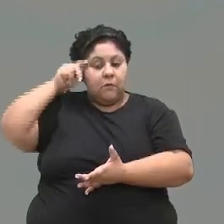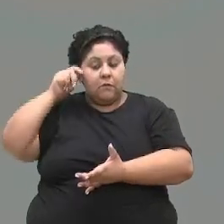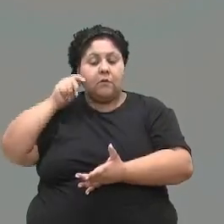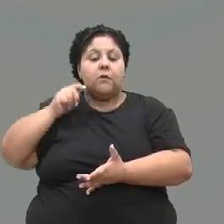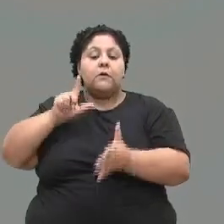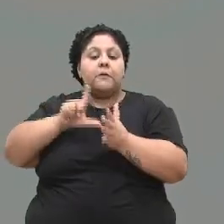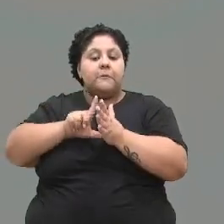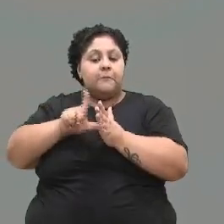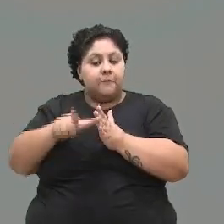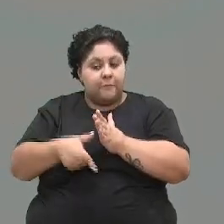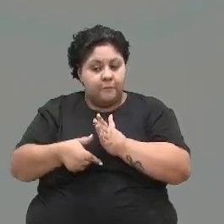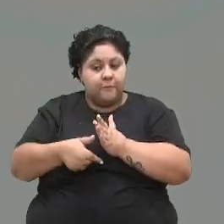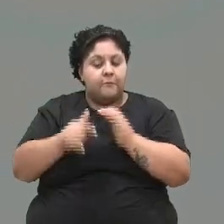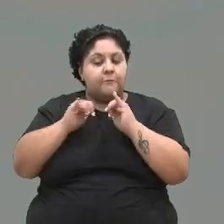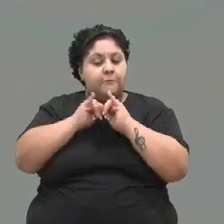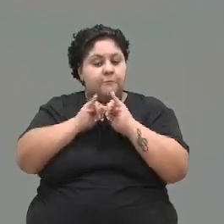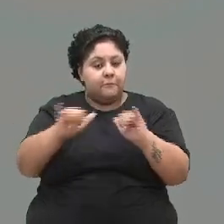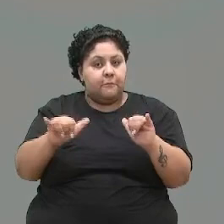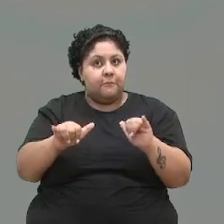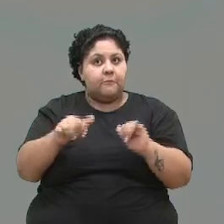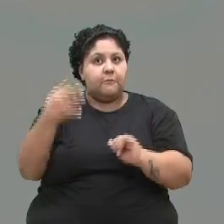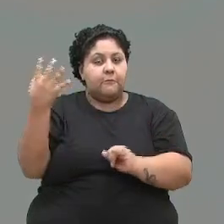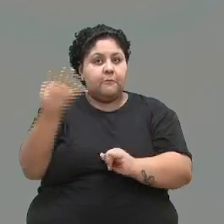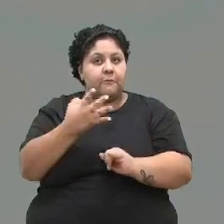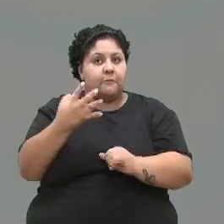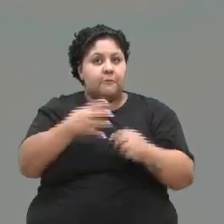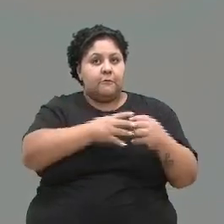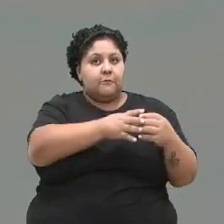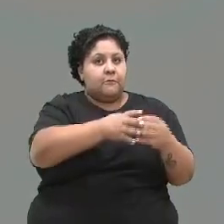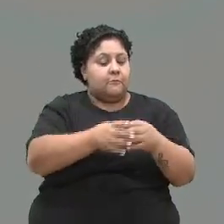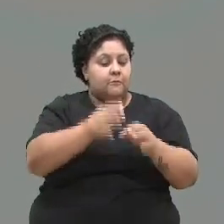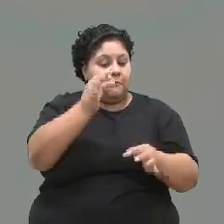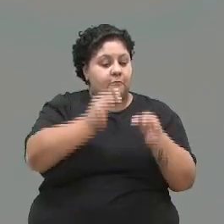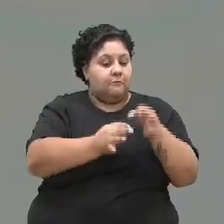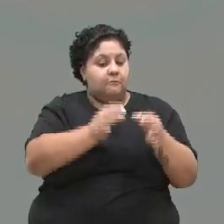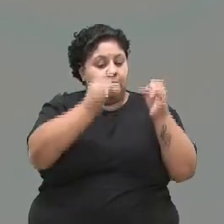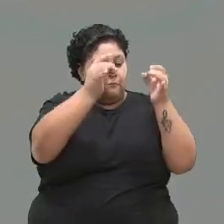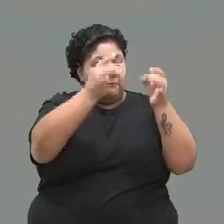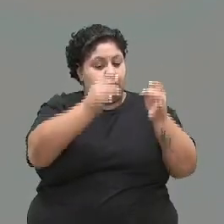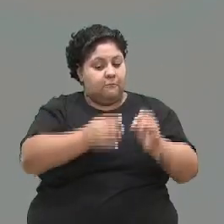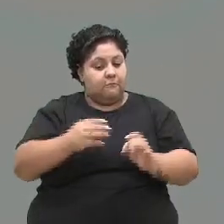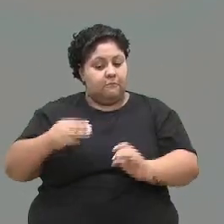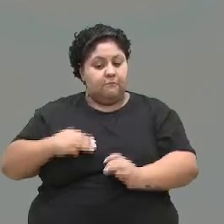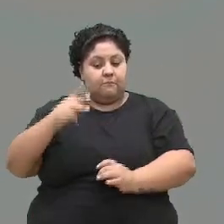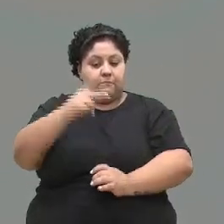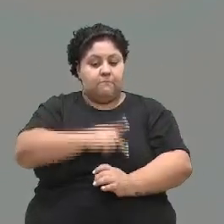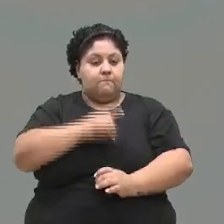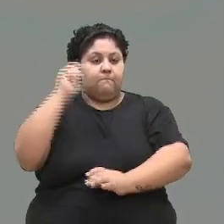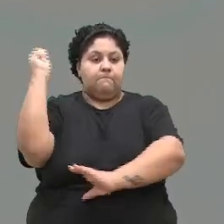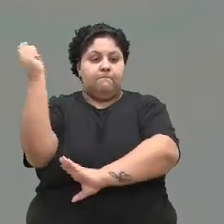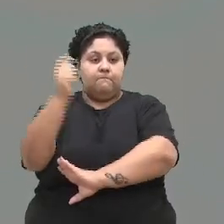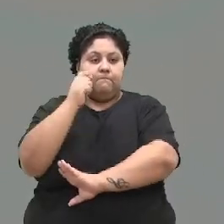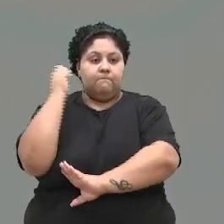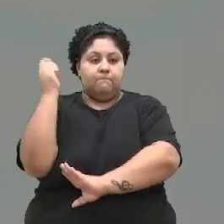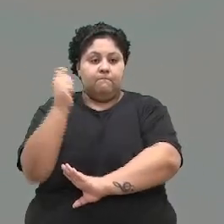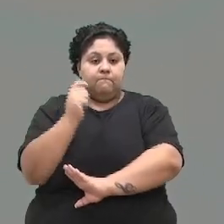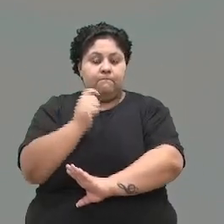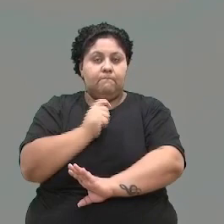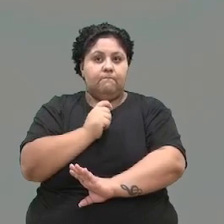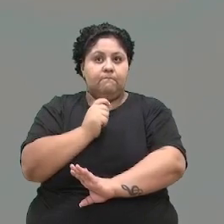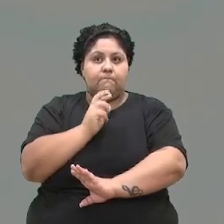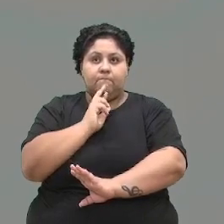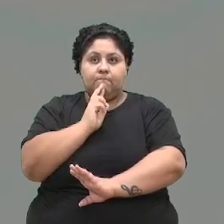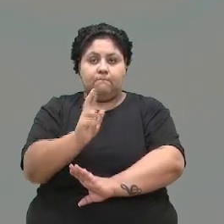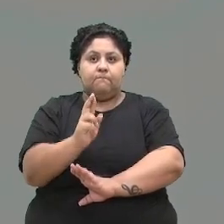notificação realizada pela 4ª Promotoria de Justiça Especializada do Ministério Público do Rio Grande do Sul, órgão que responde